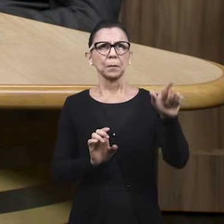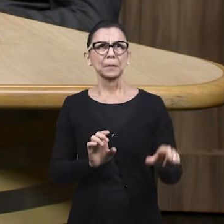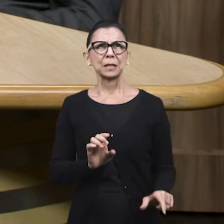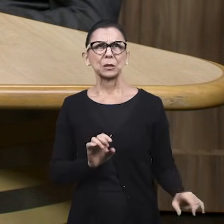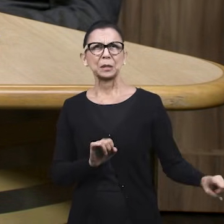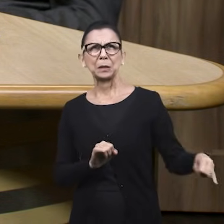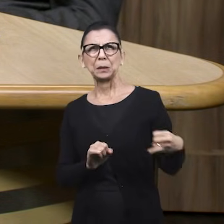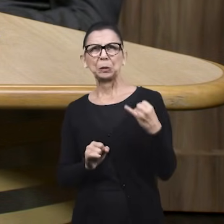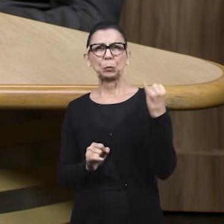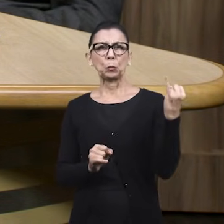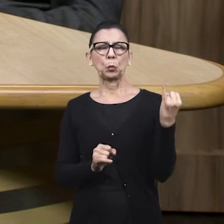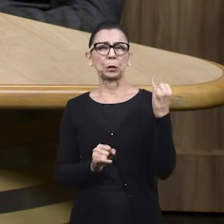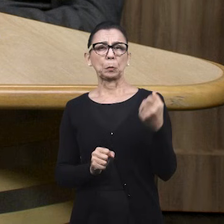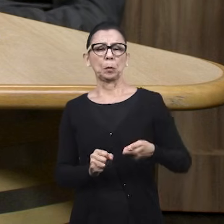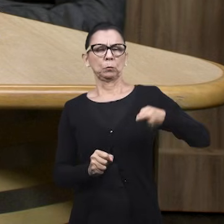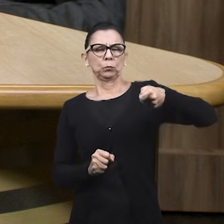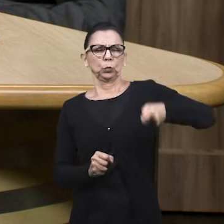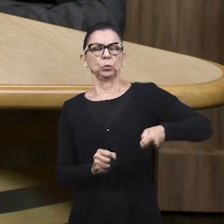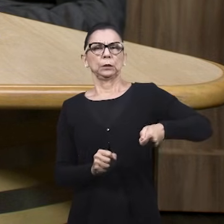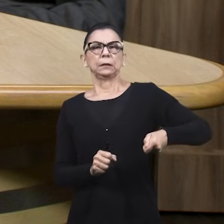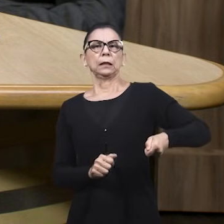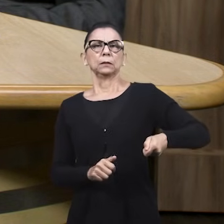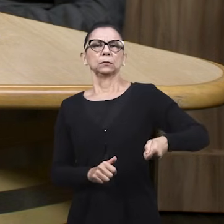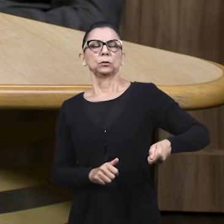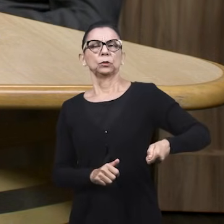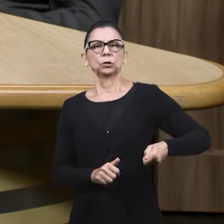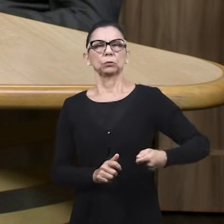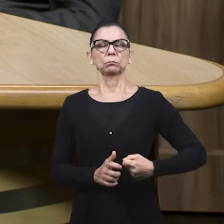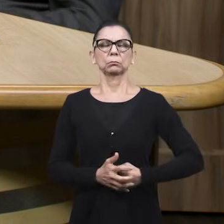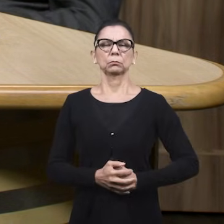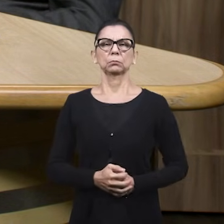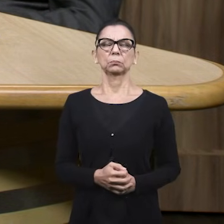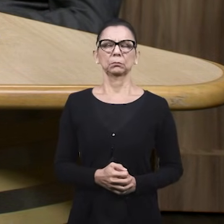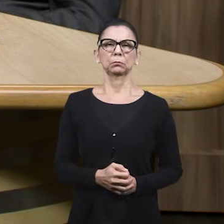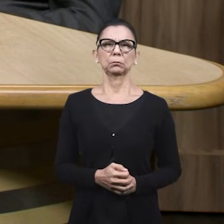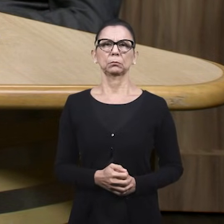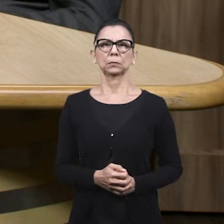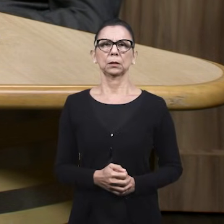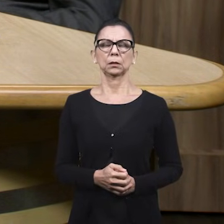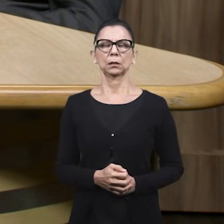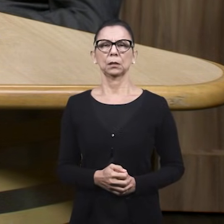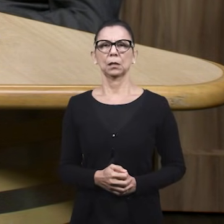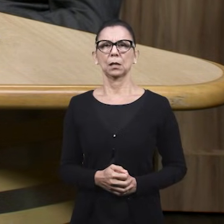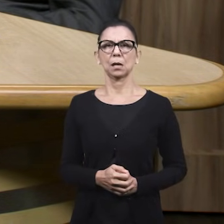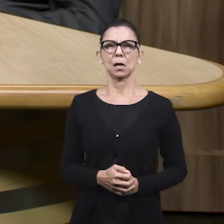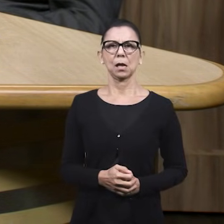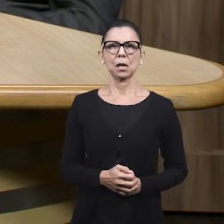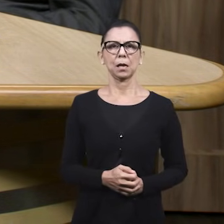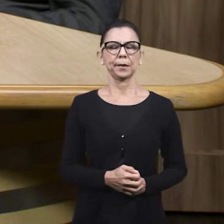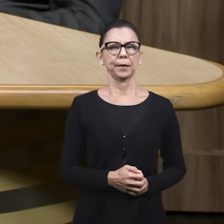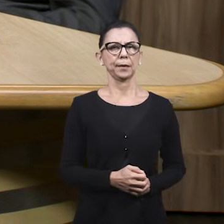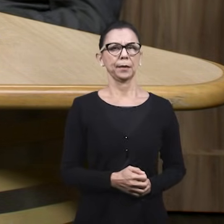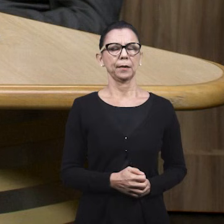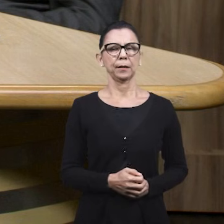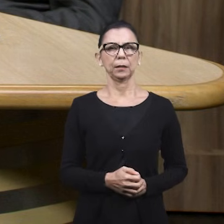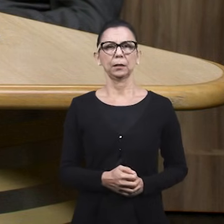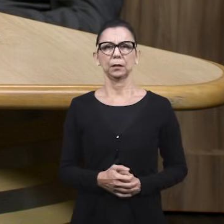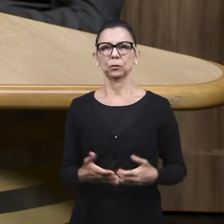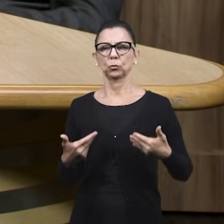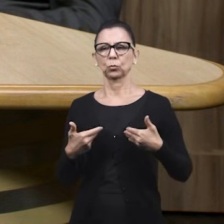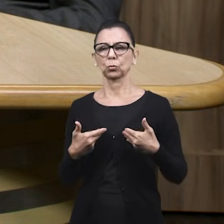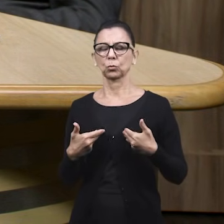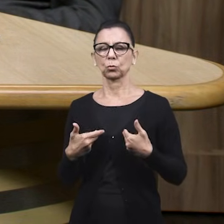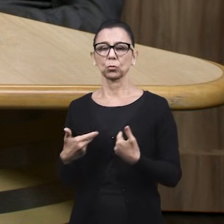extremamente importante, uma grande autoridade, sim, né, nos abre a oportunidade de uma audiência com